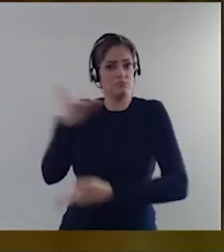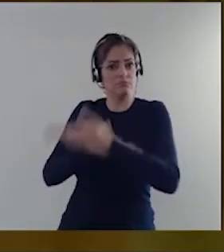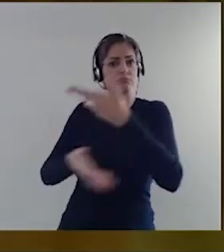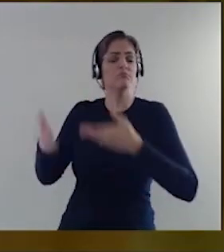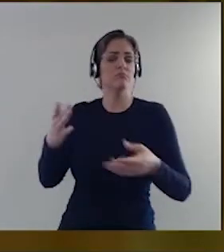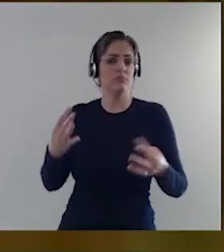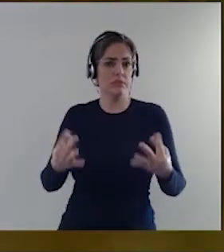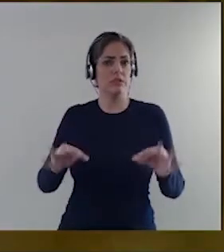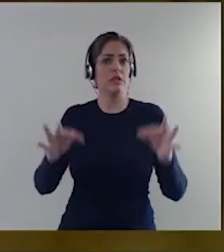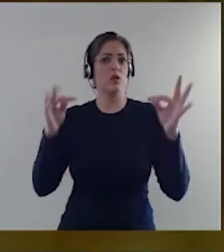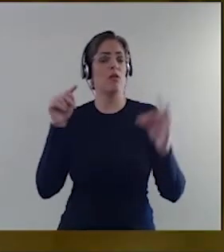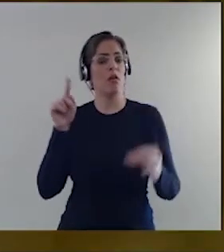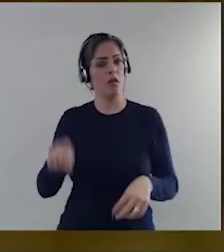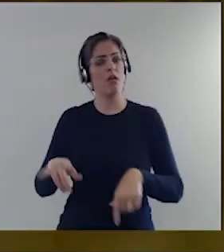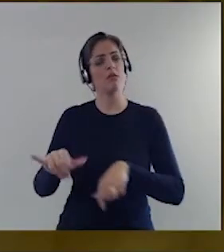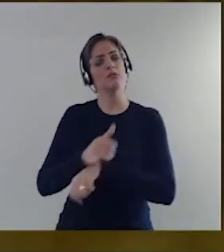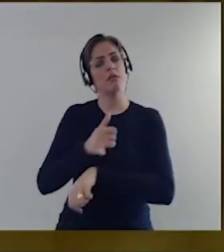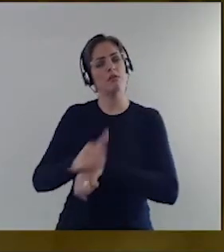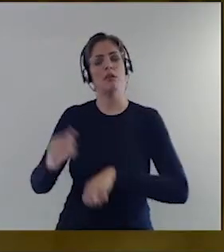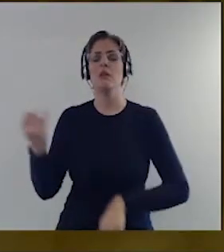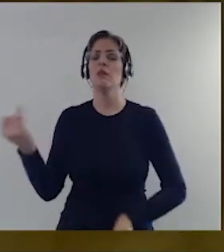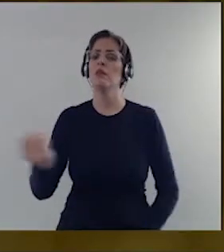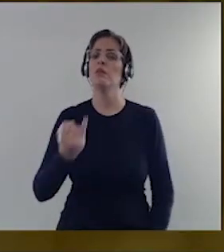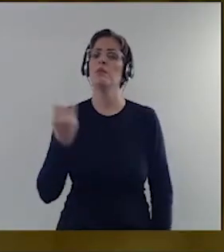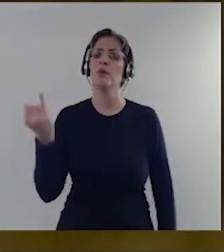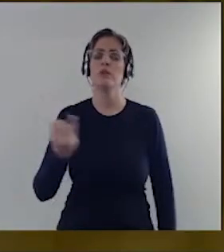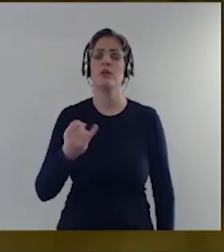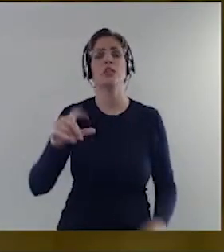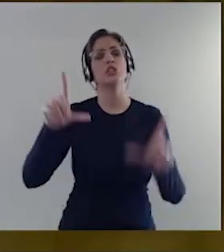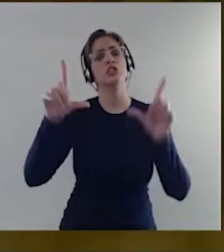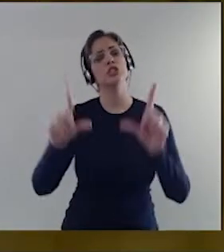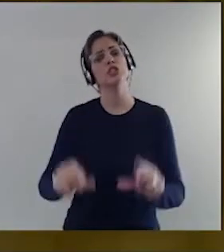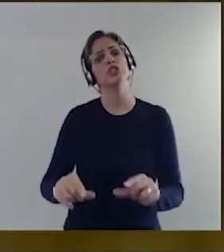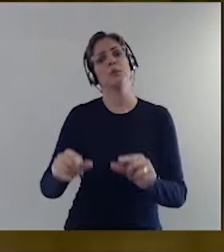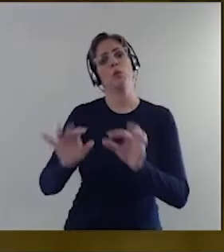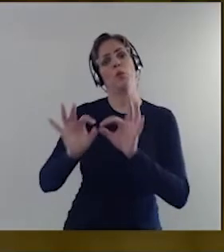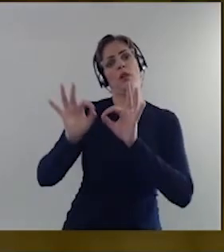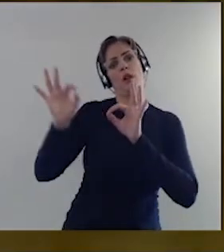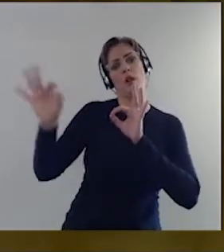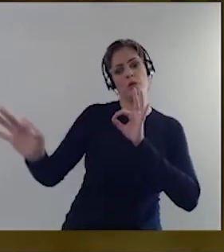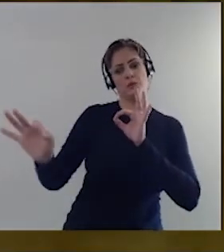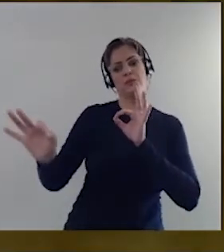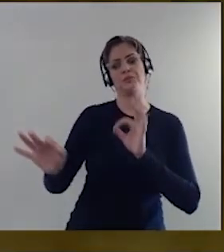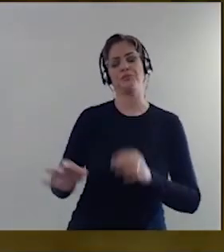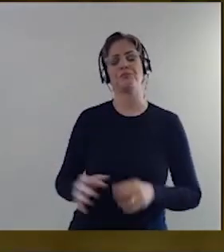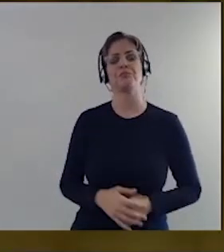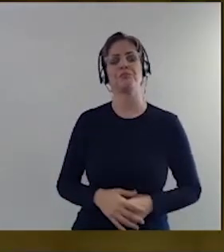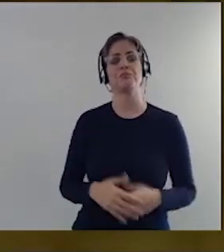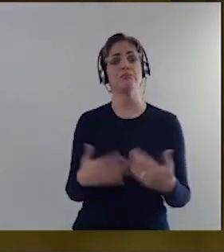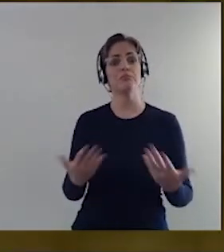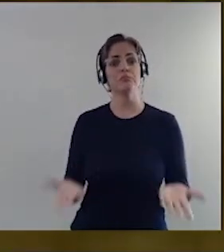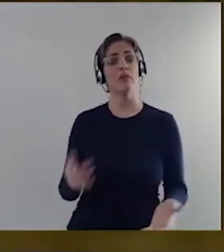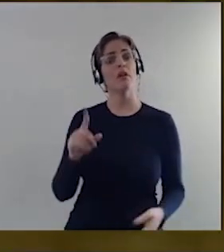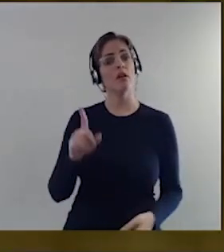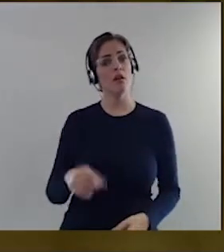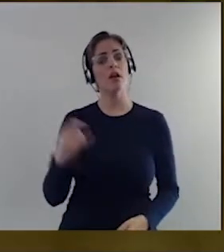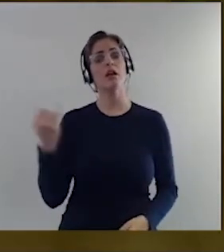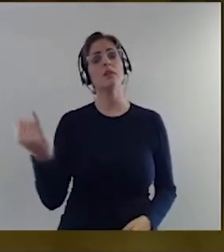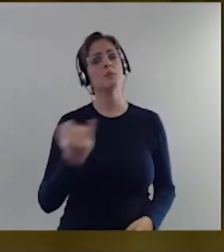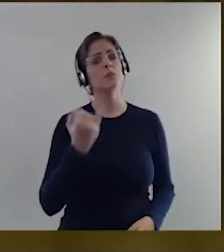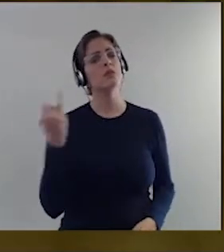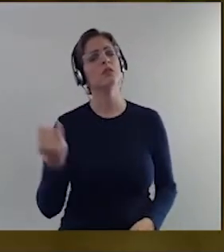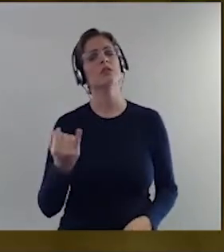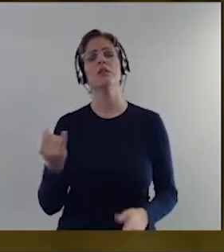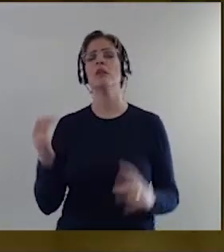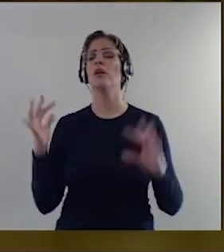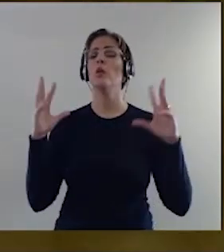tem sido uma ferramenta importante para diminuir essas distâncias. É importante que as famílias percebam que